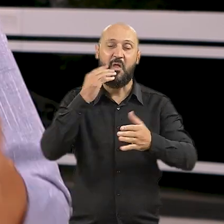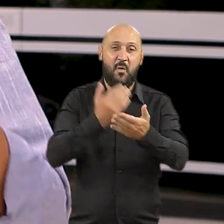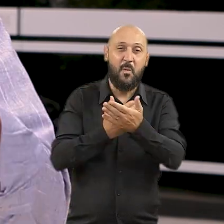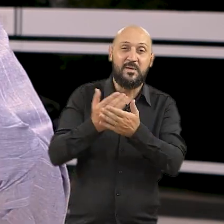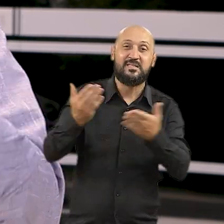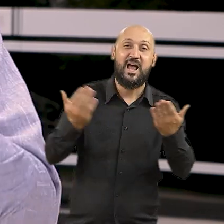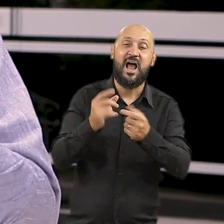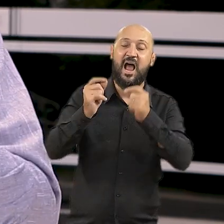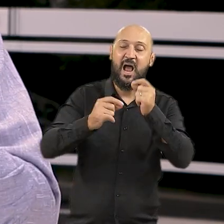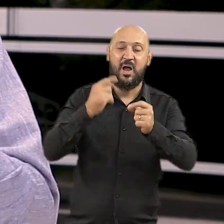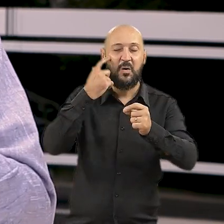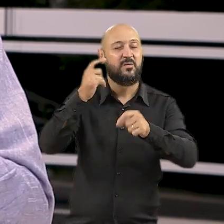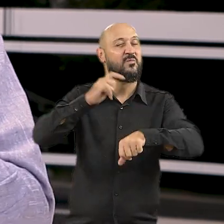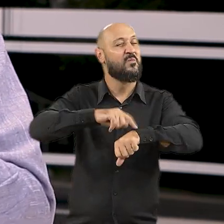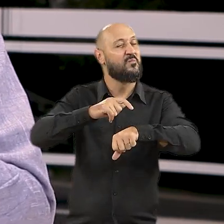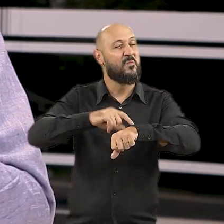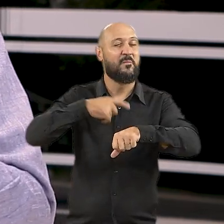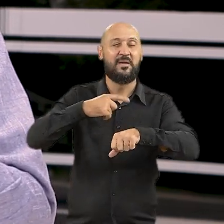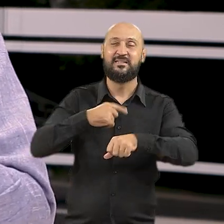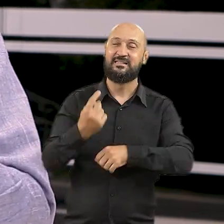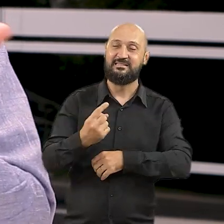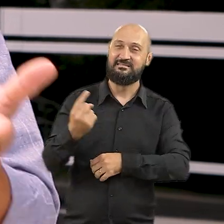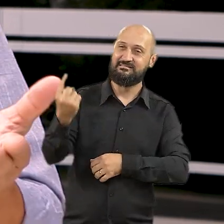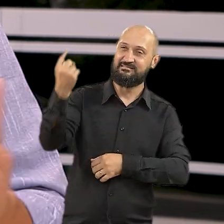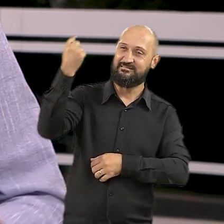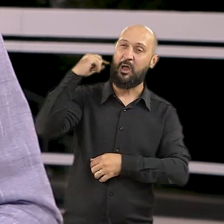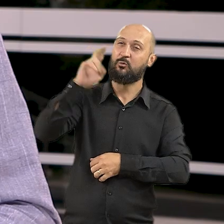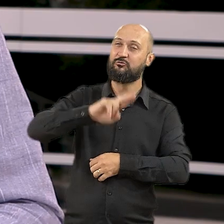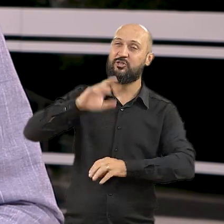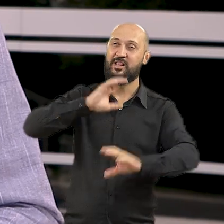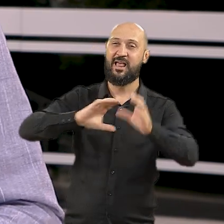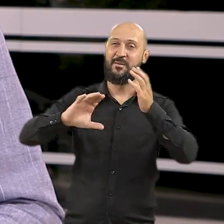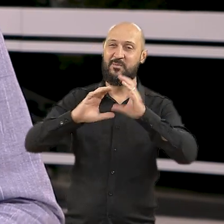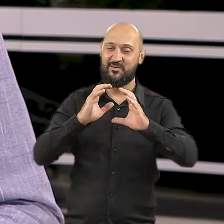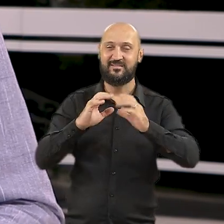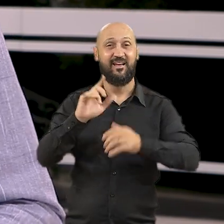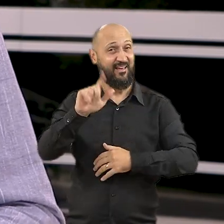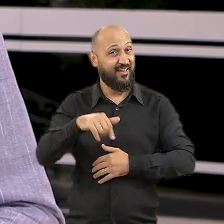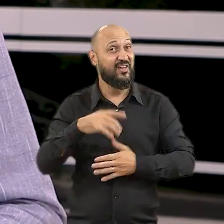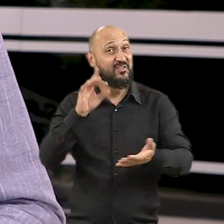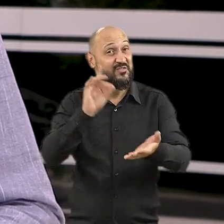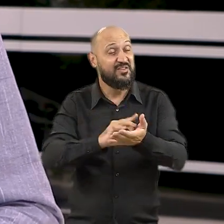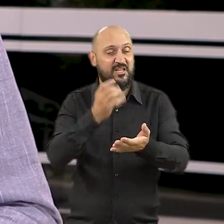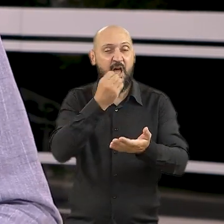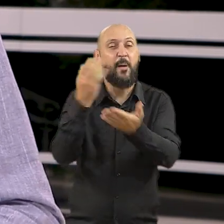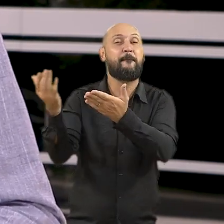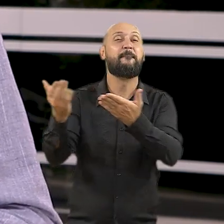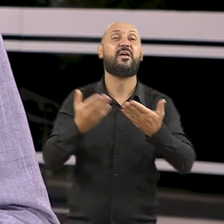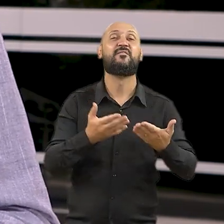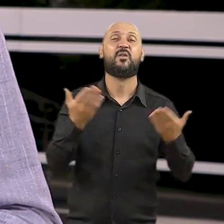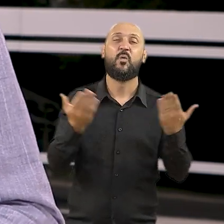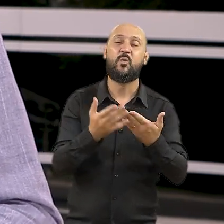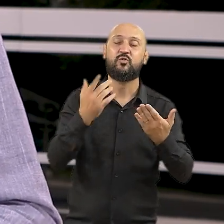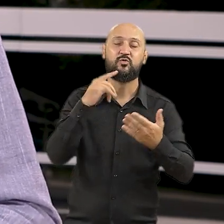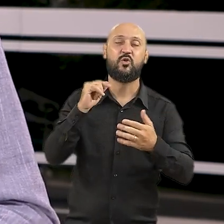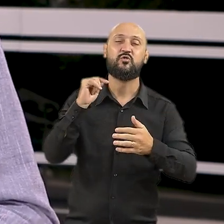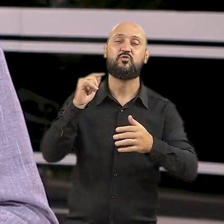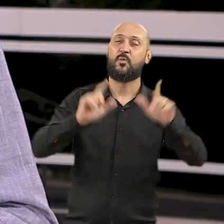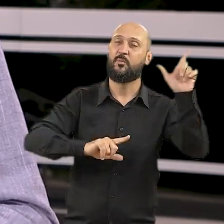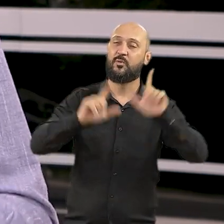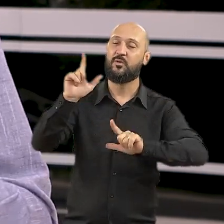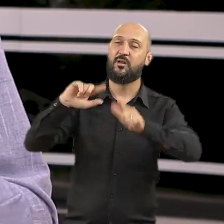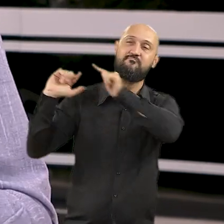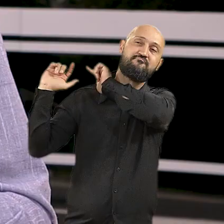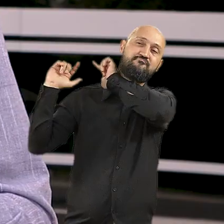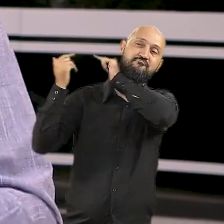Olá, vamos embarcar agora em uma viagem do tempo por meio da música. Isso mesmo, sejam todos bem-vindos a mais um